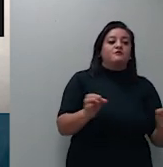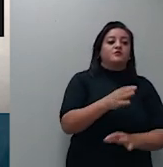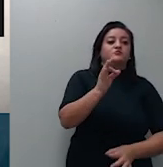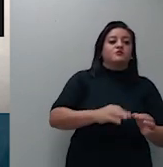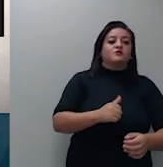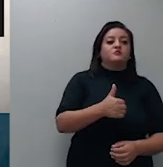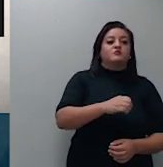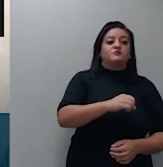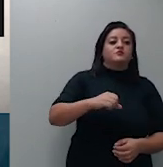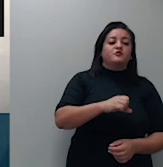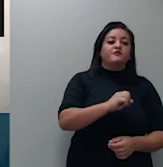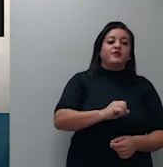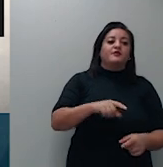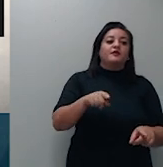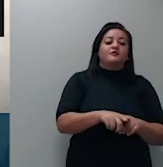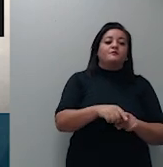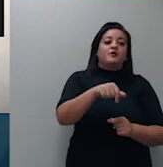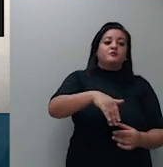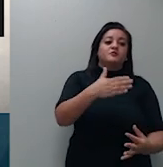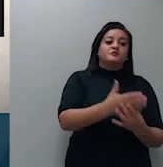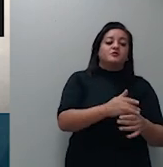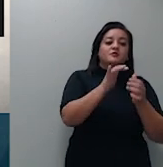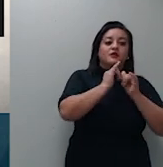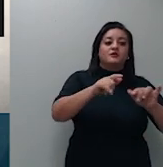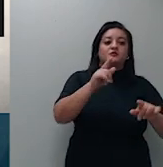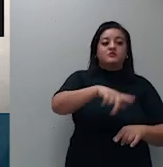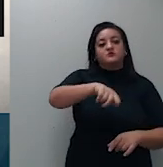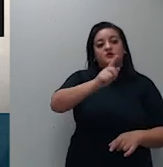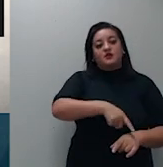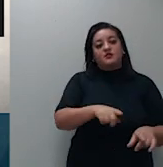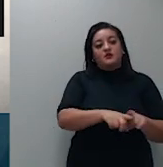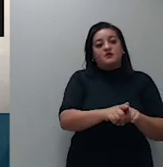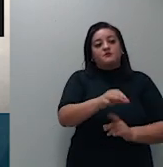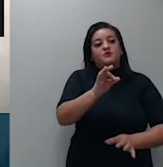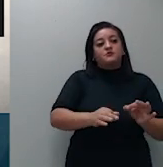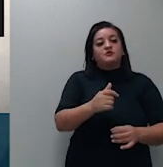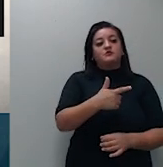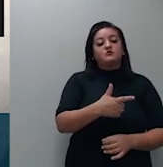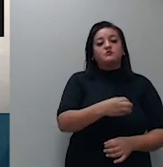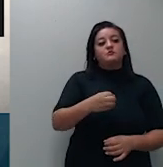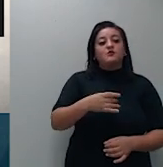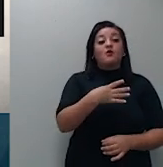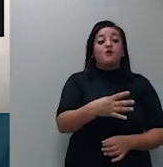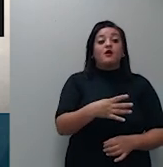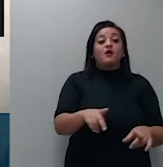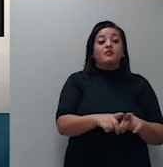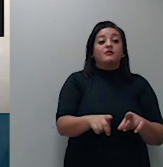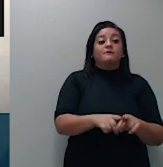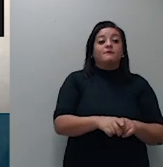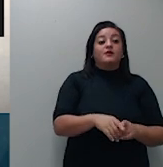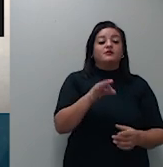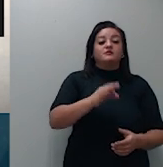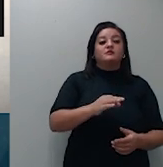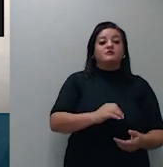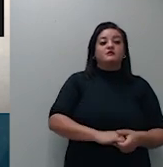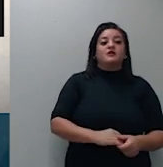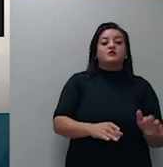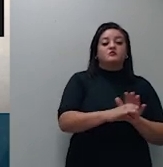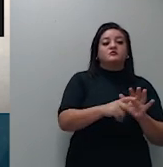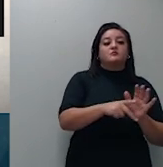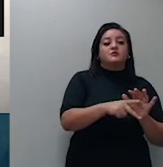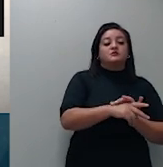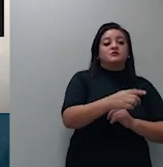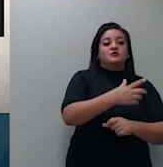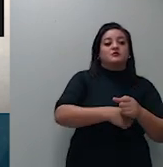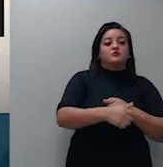transitar em julgado em 1990 EA presente ação declaratória nulidade facilidade em 2004 na vigência do código